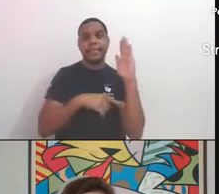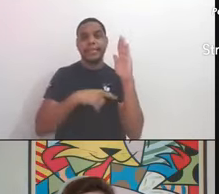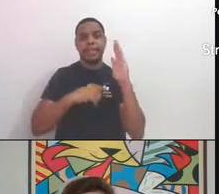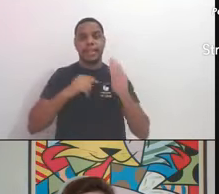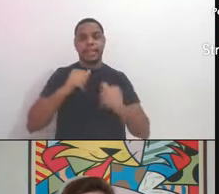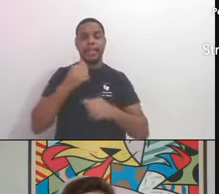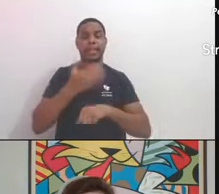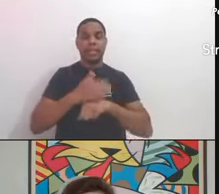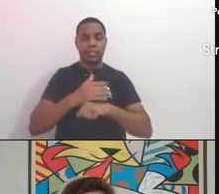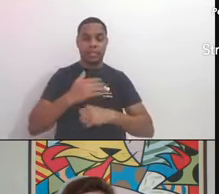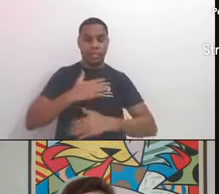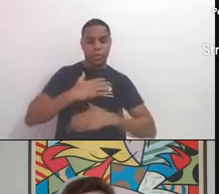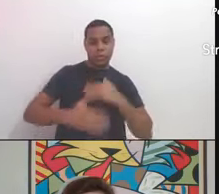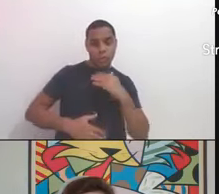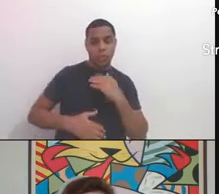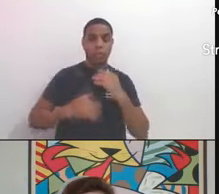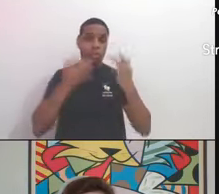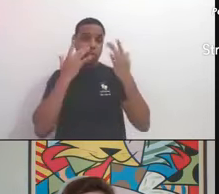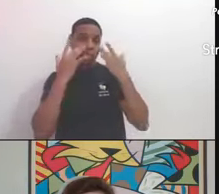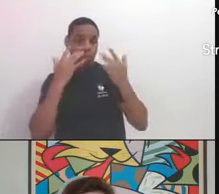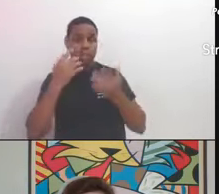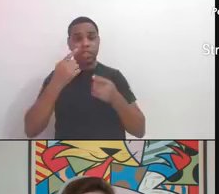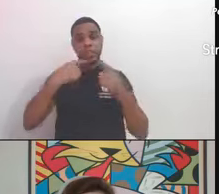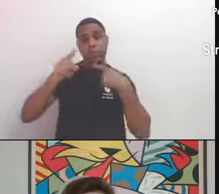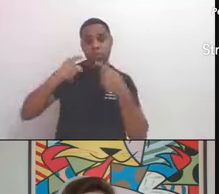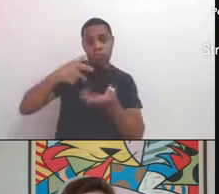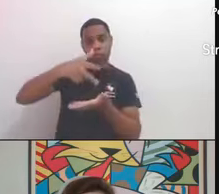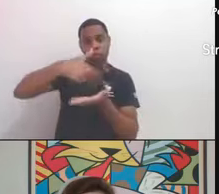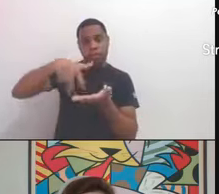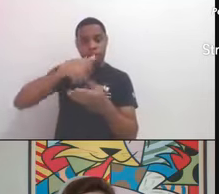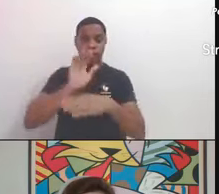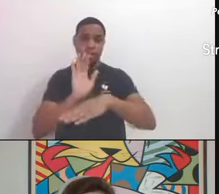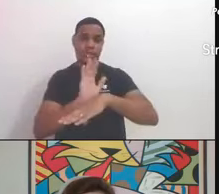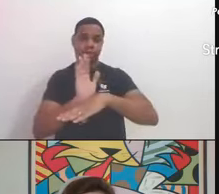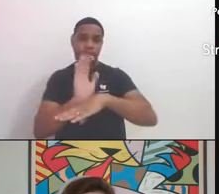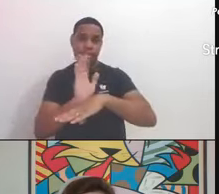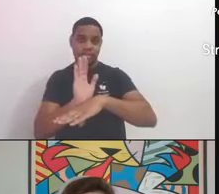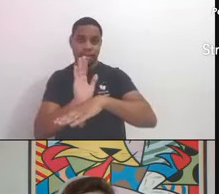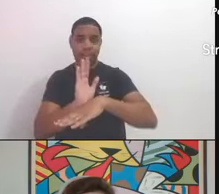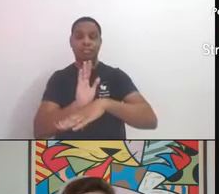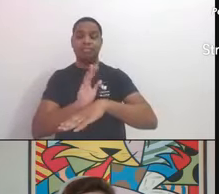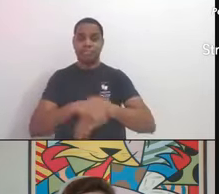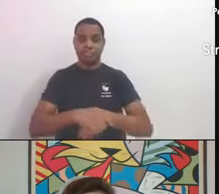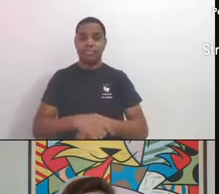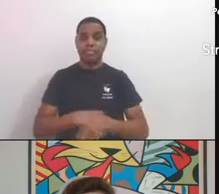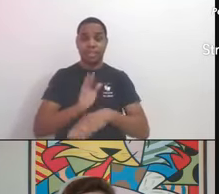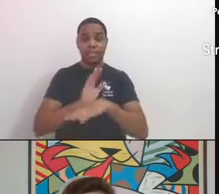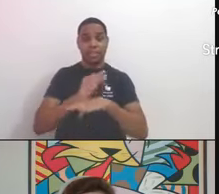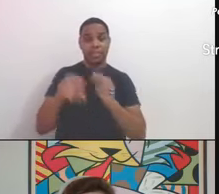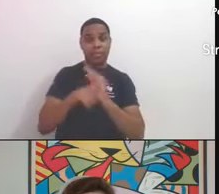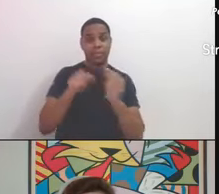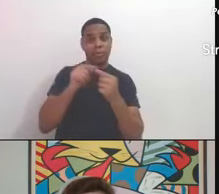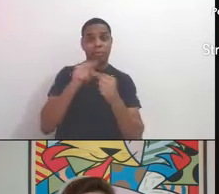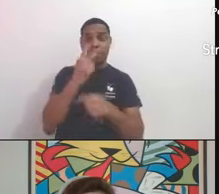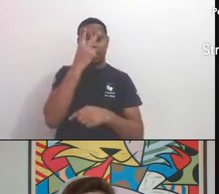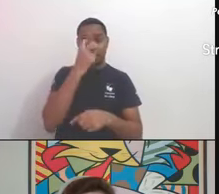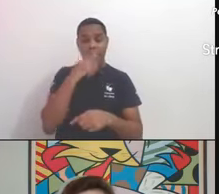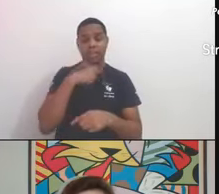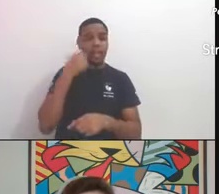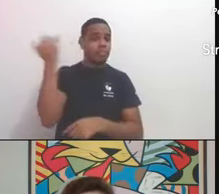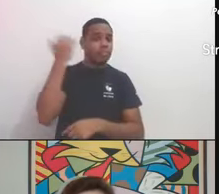ao teatro, à música, à dança, ao cinema para cego, com